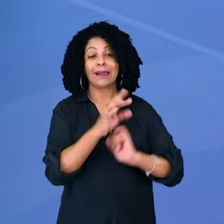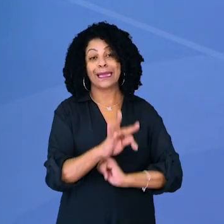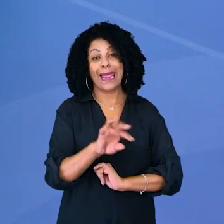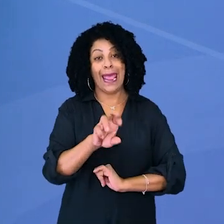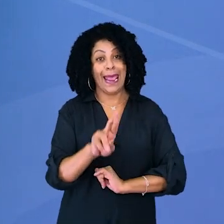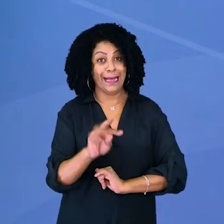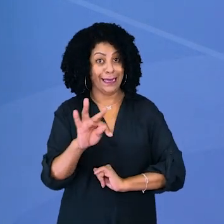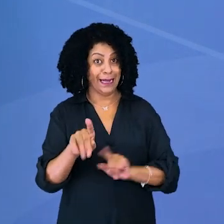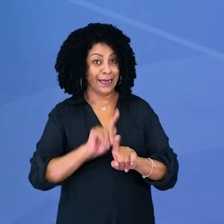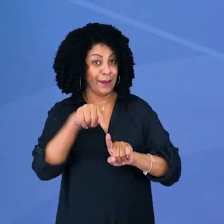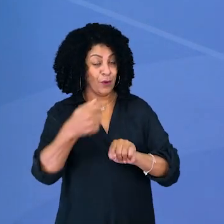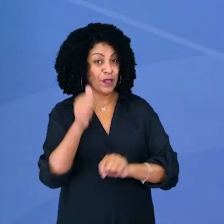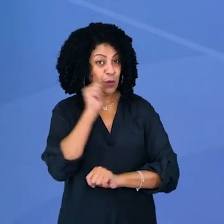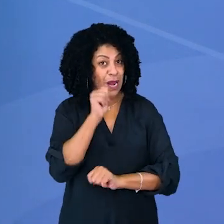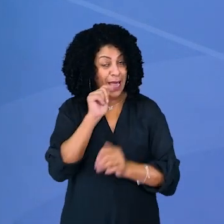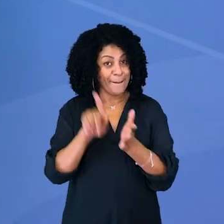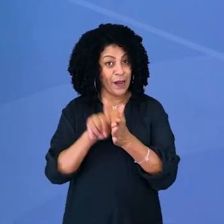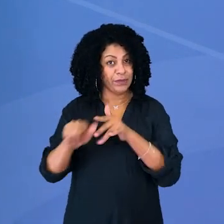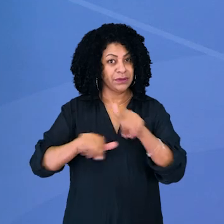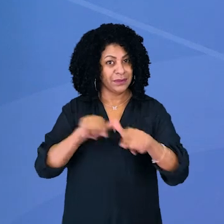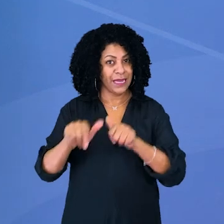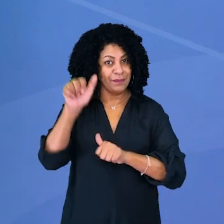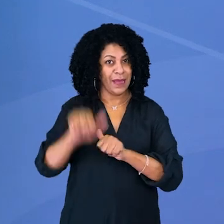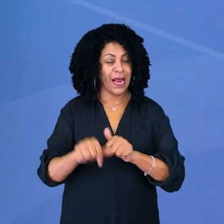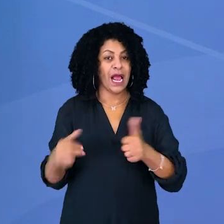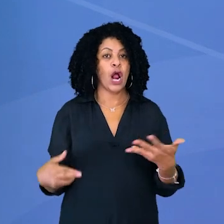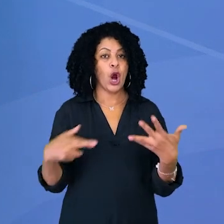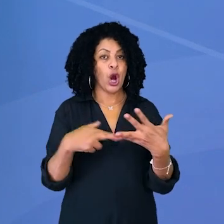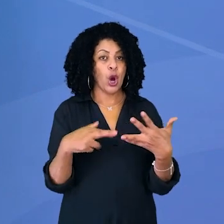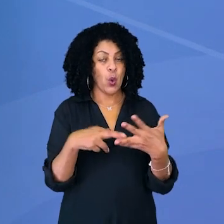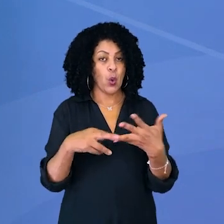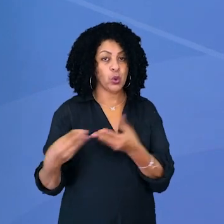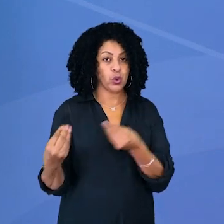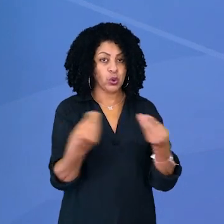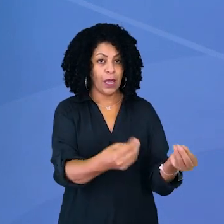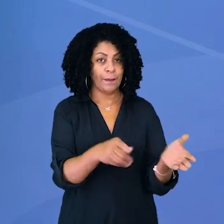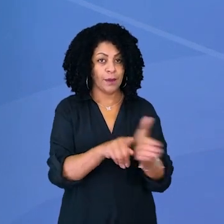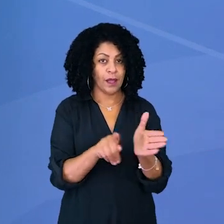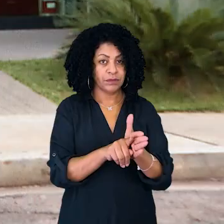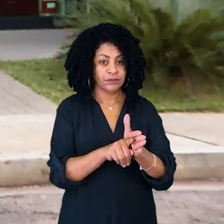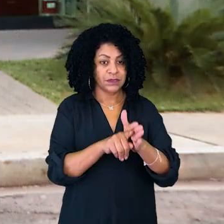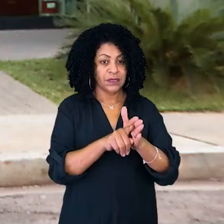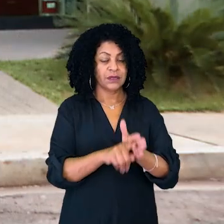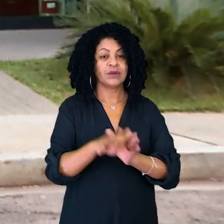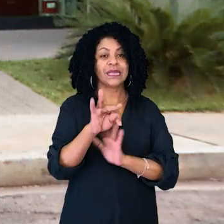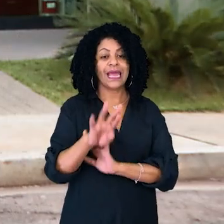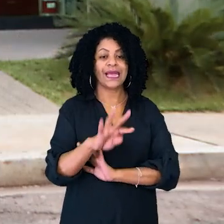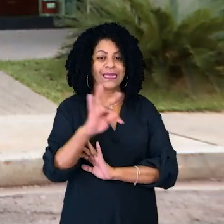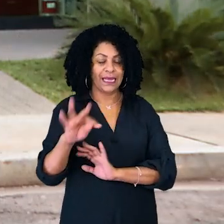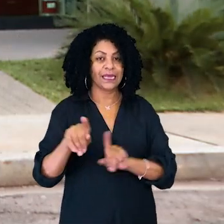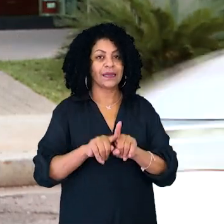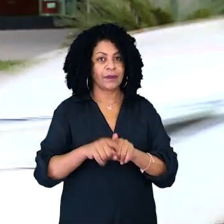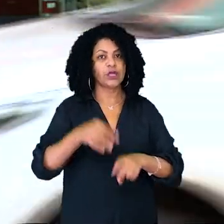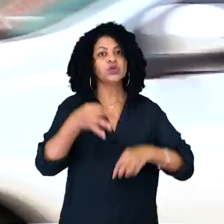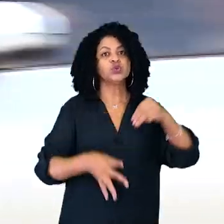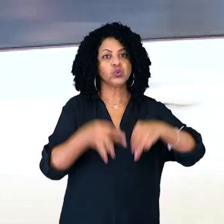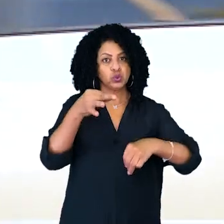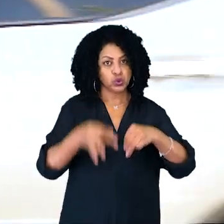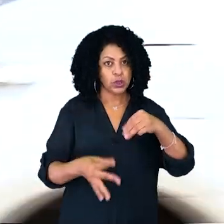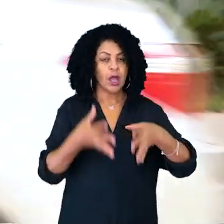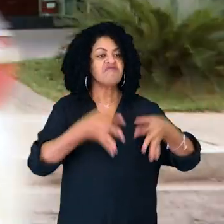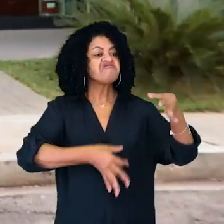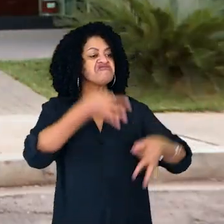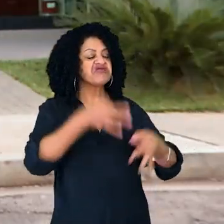ao TRT após a trabalhadora ter apresentado recurso ao Tribunal Superior do Trabalho. A bancária havia acionado a Justiça